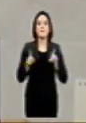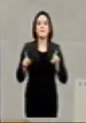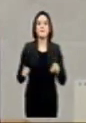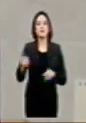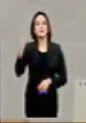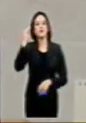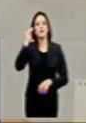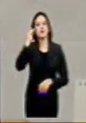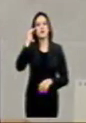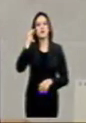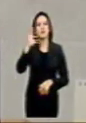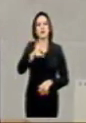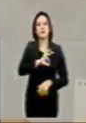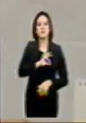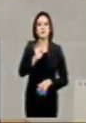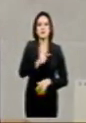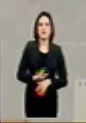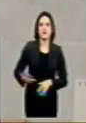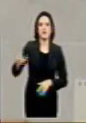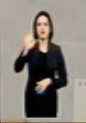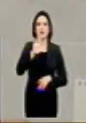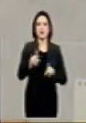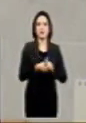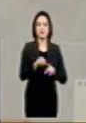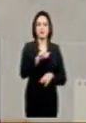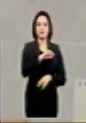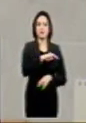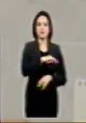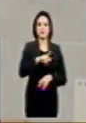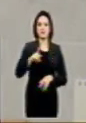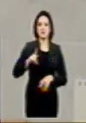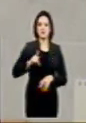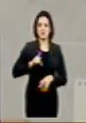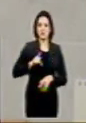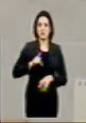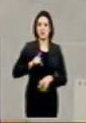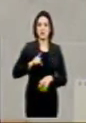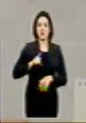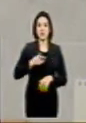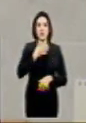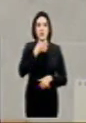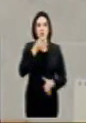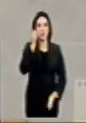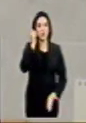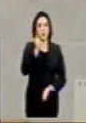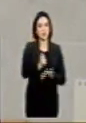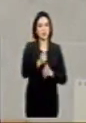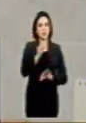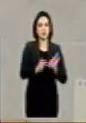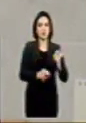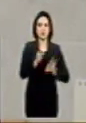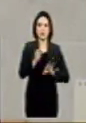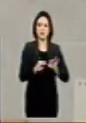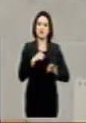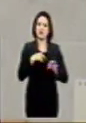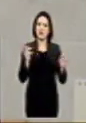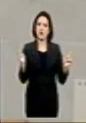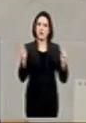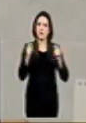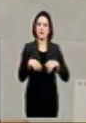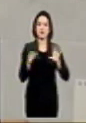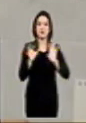do Ministério Público Federal, o juiz era o competente para processar e autorizar a